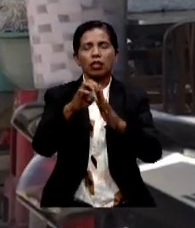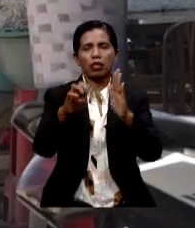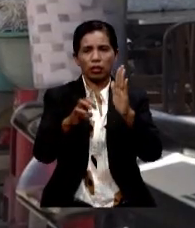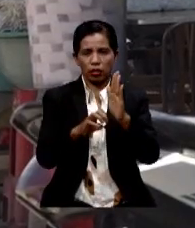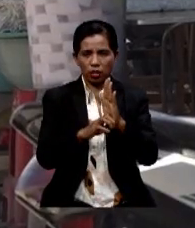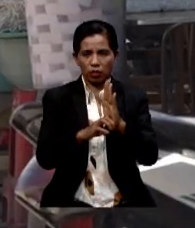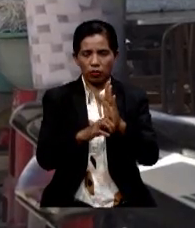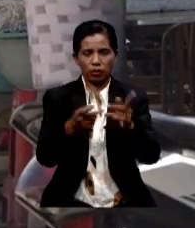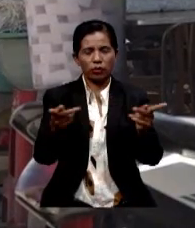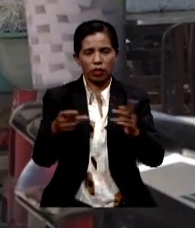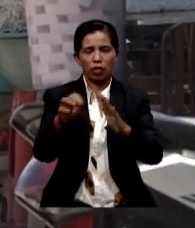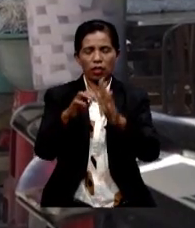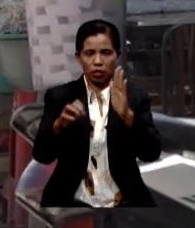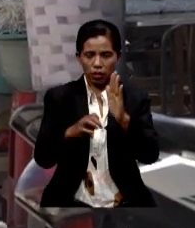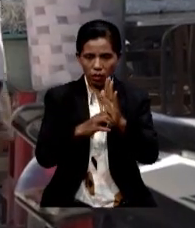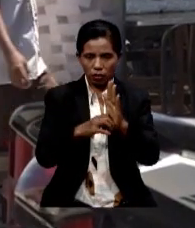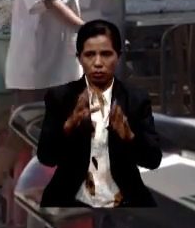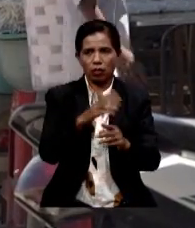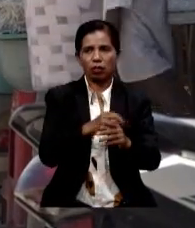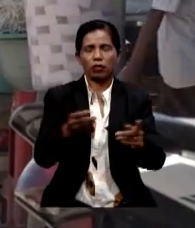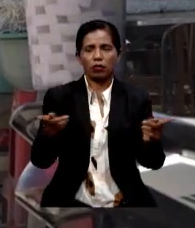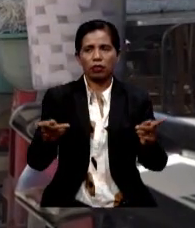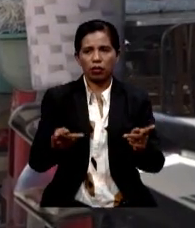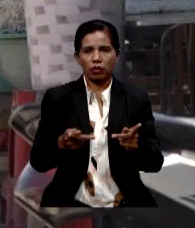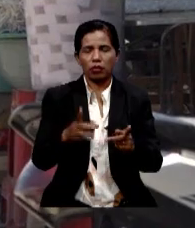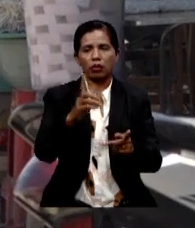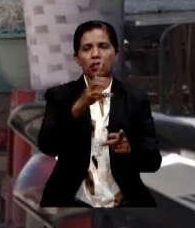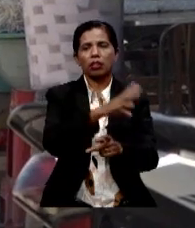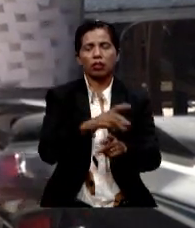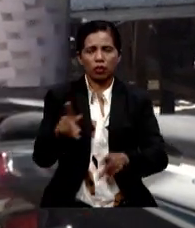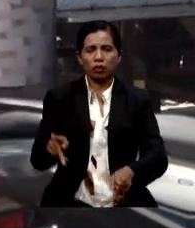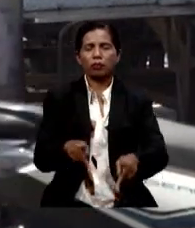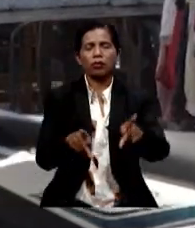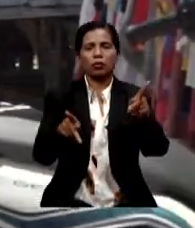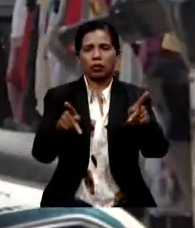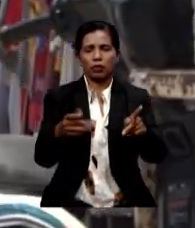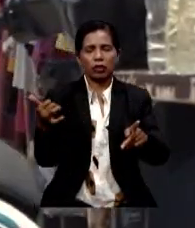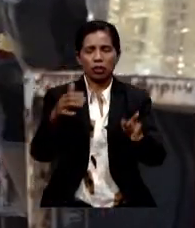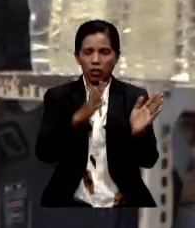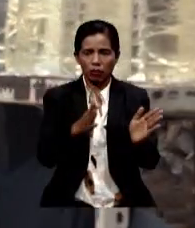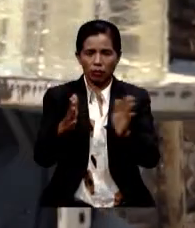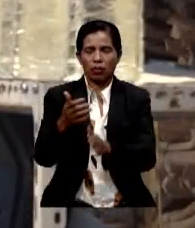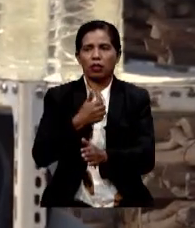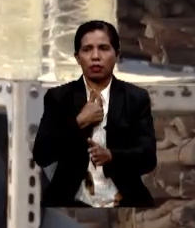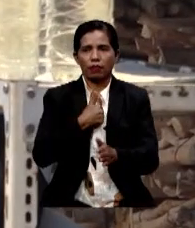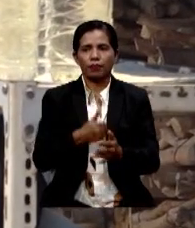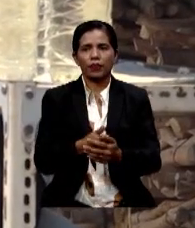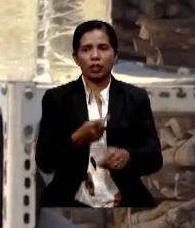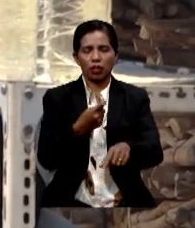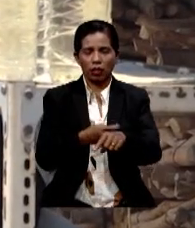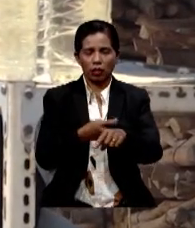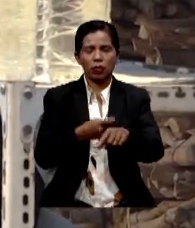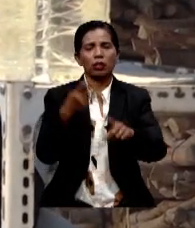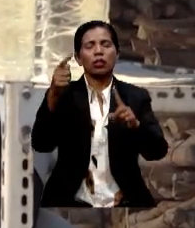propriedade estado ninianga propriedade domínio público ninianga sira tem que preparar. Momento se torna